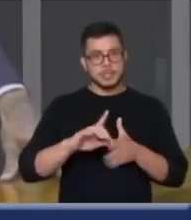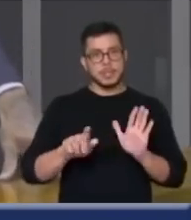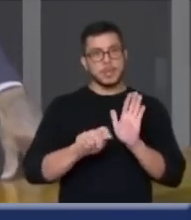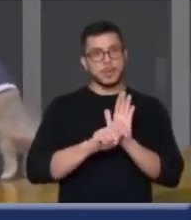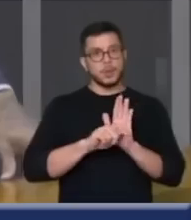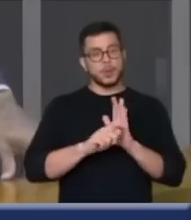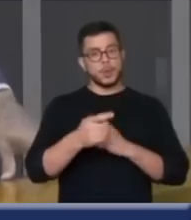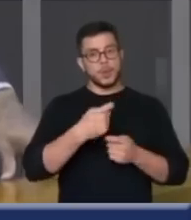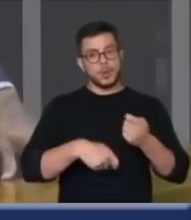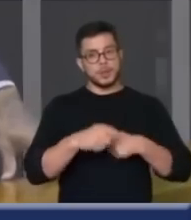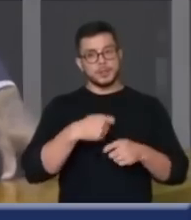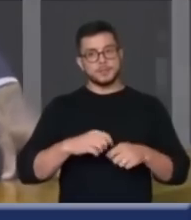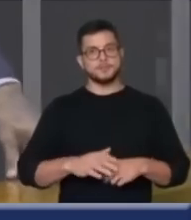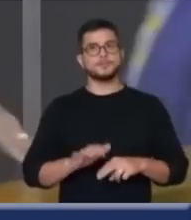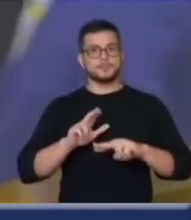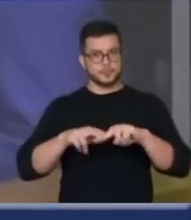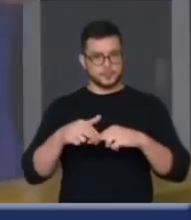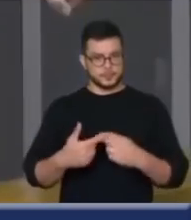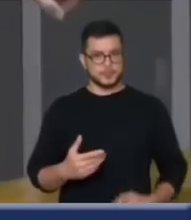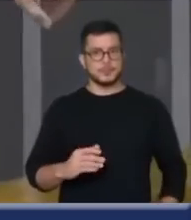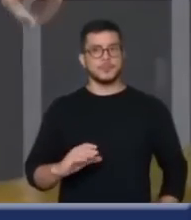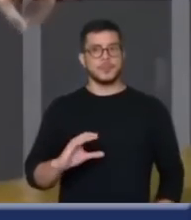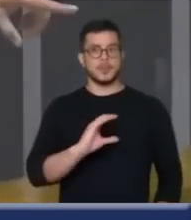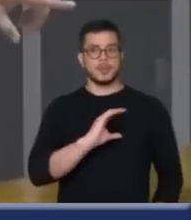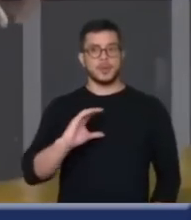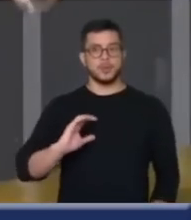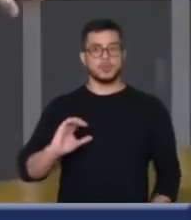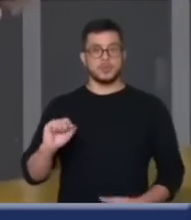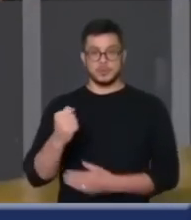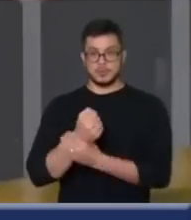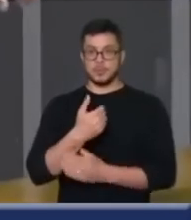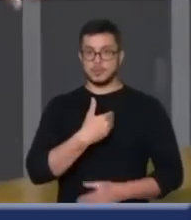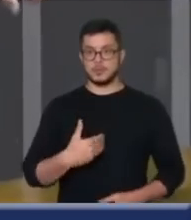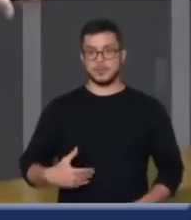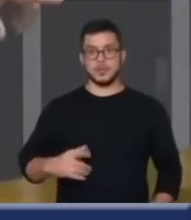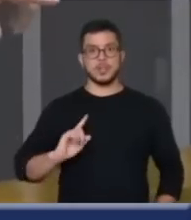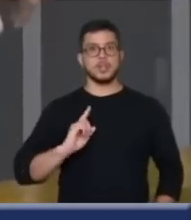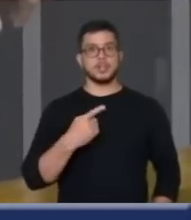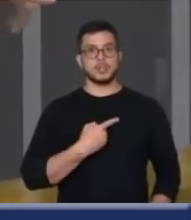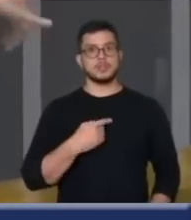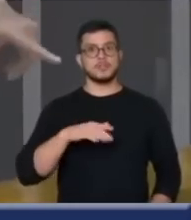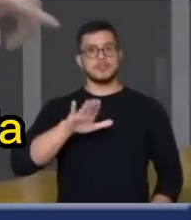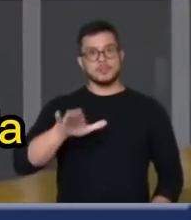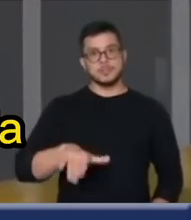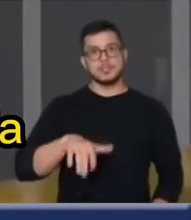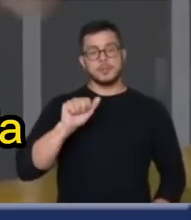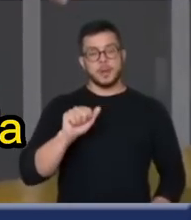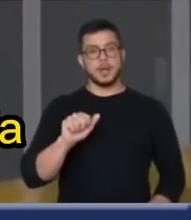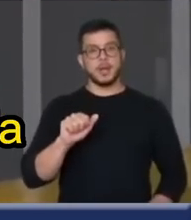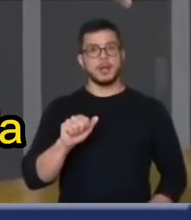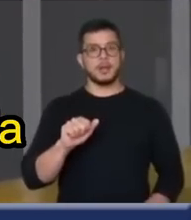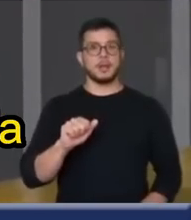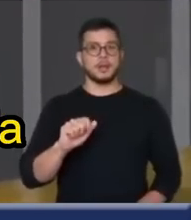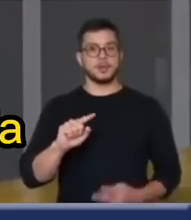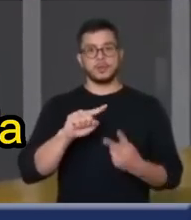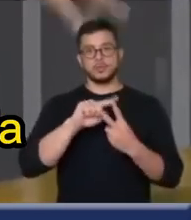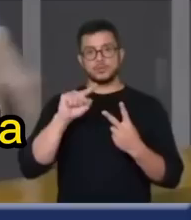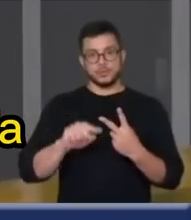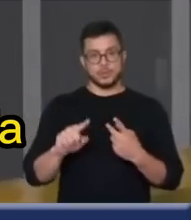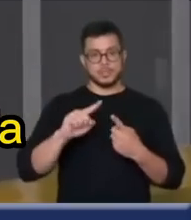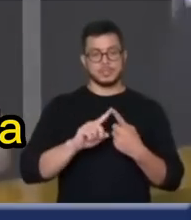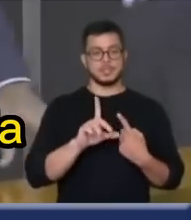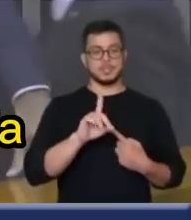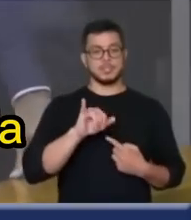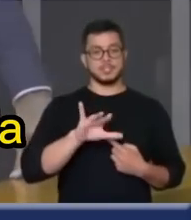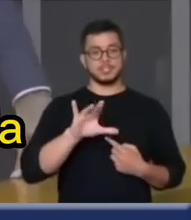Dino na Comissão de Segurança Pública, assim como a ministra, aliás, a milícia do turismo, por sua relação com a